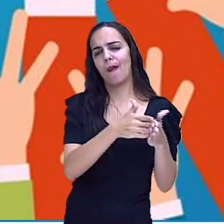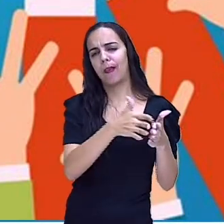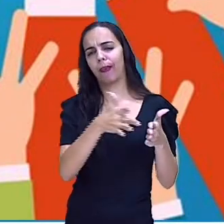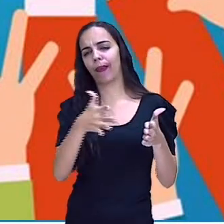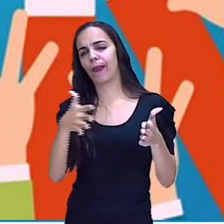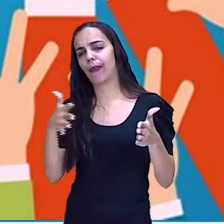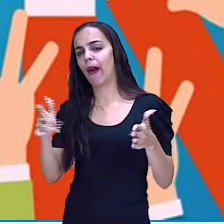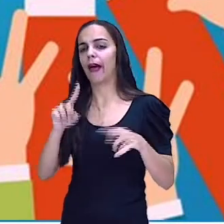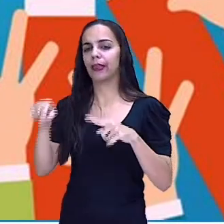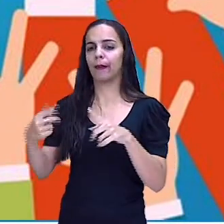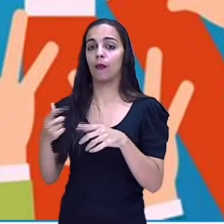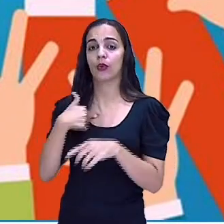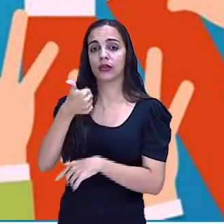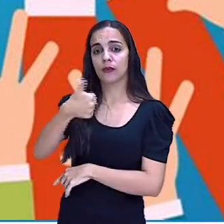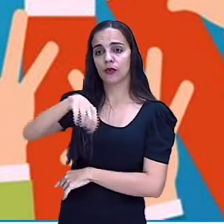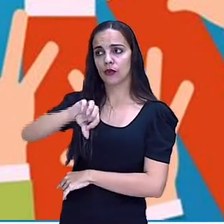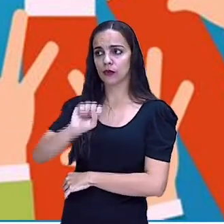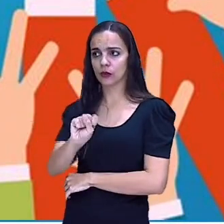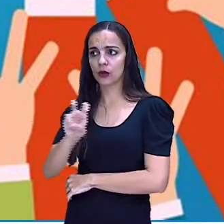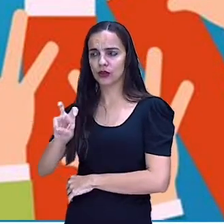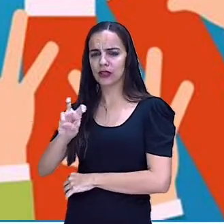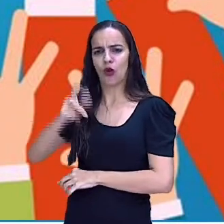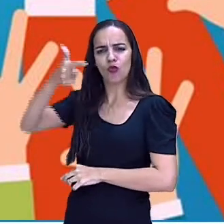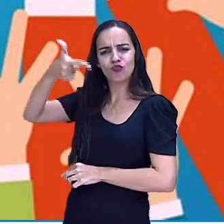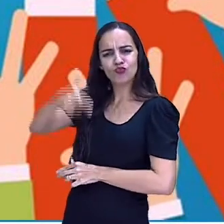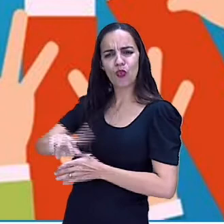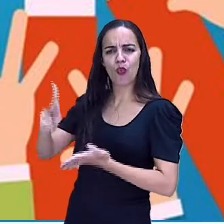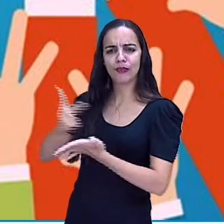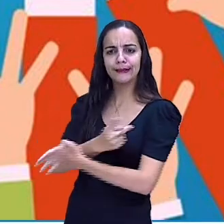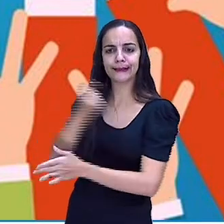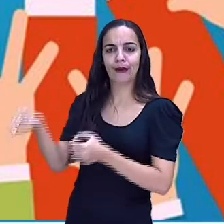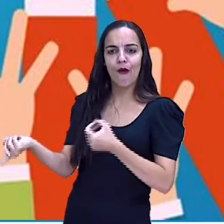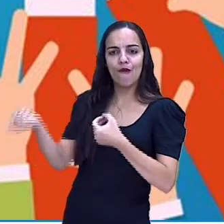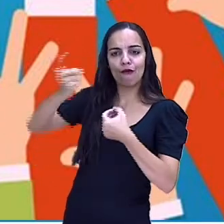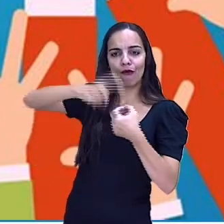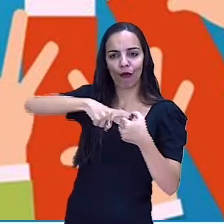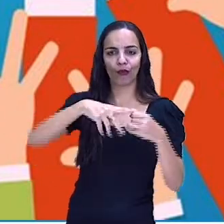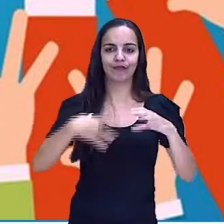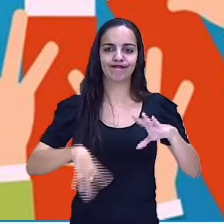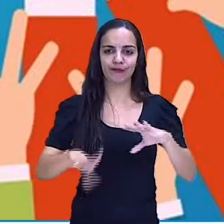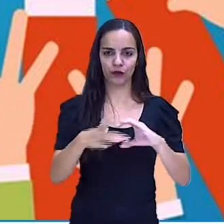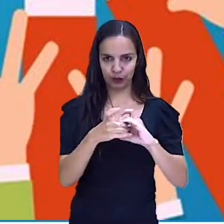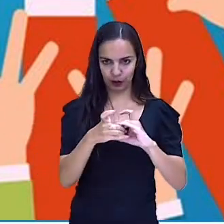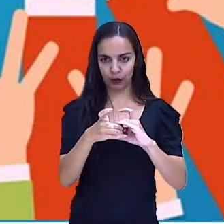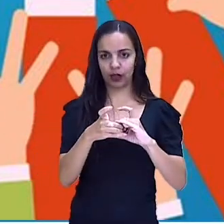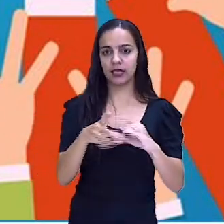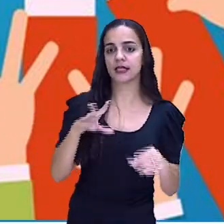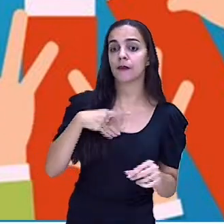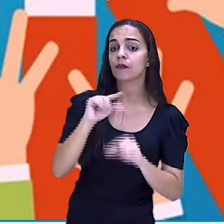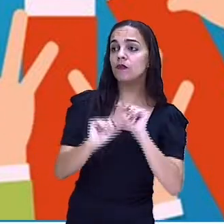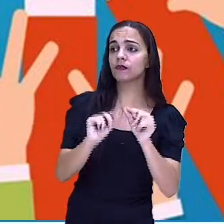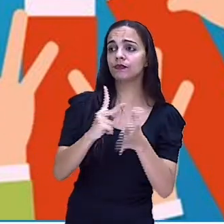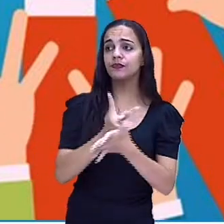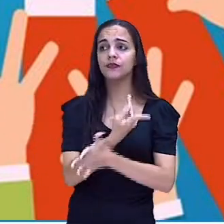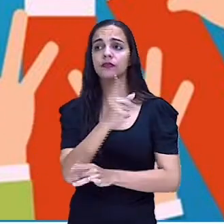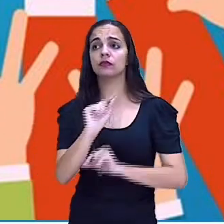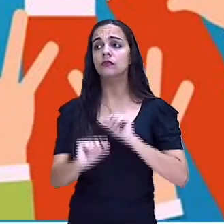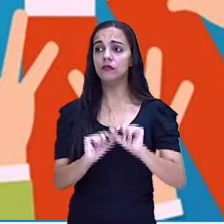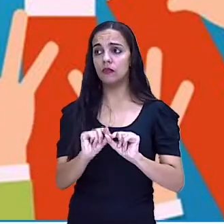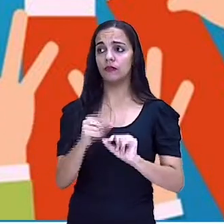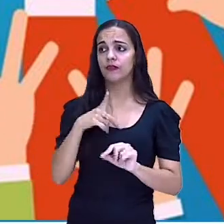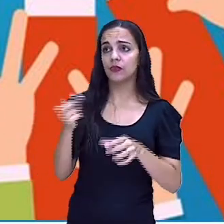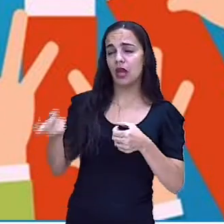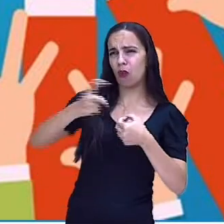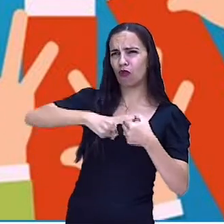que sofreram a ditadura, as sociedades, que sofreram a ditadura. O retorno da democracia